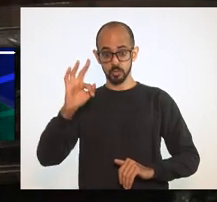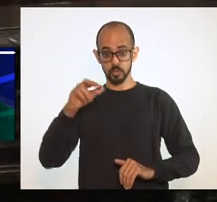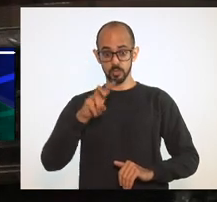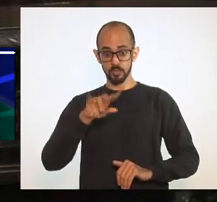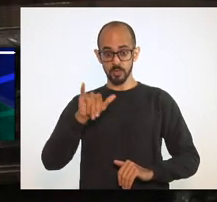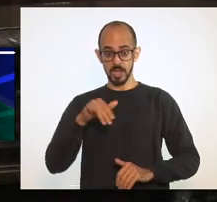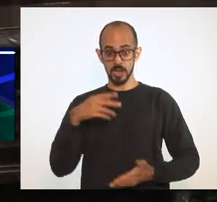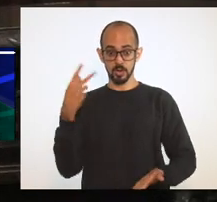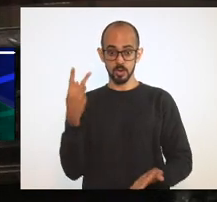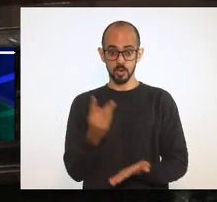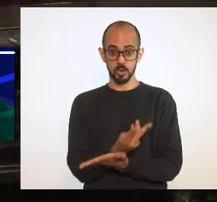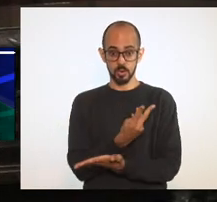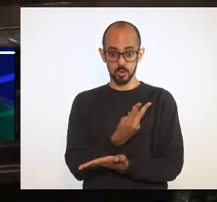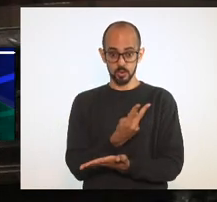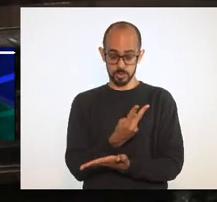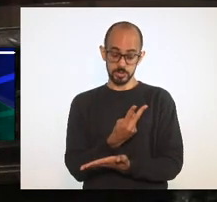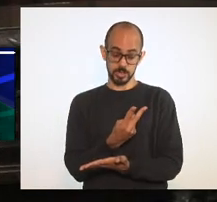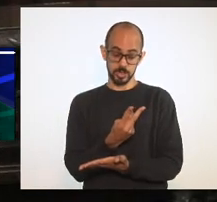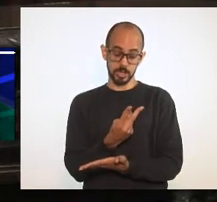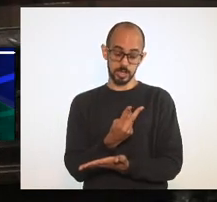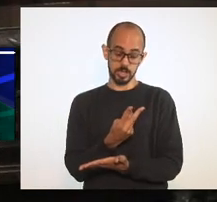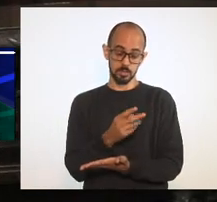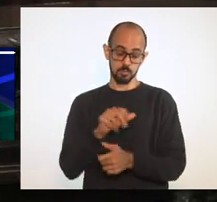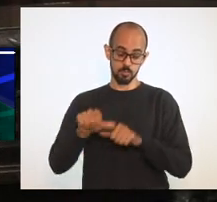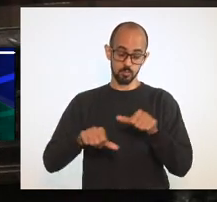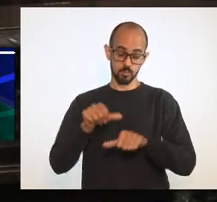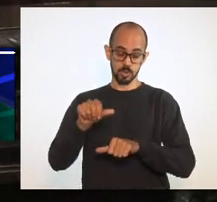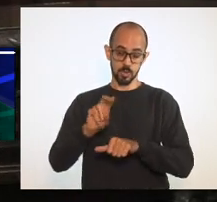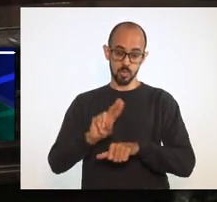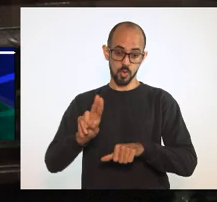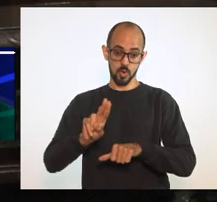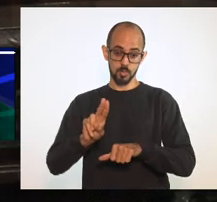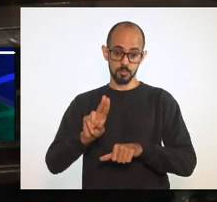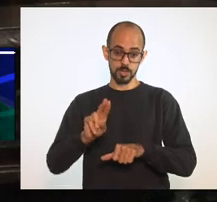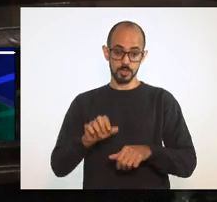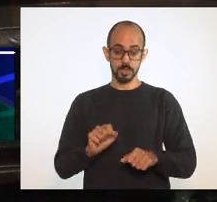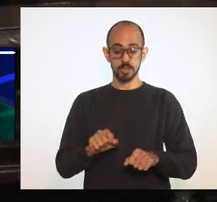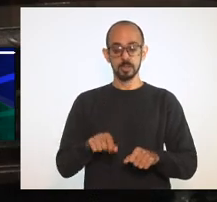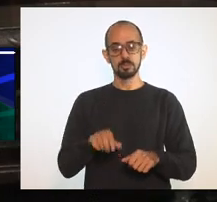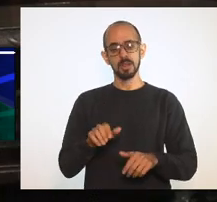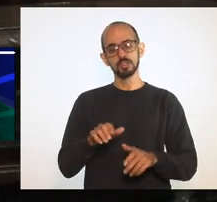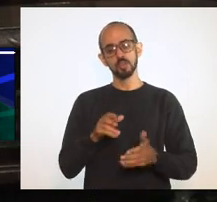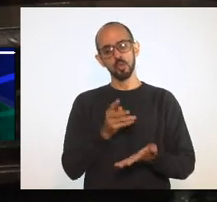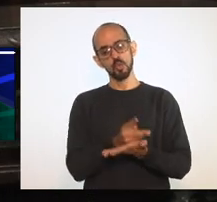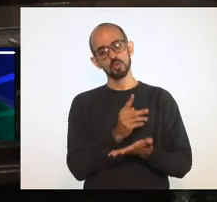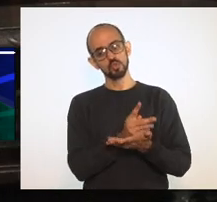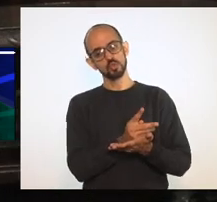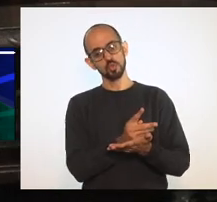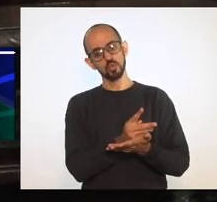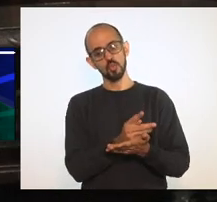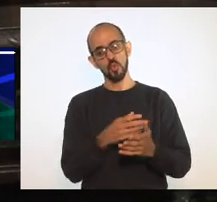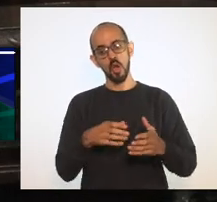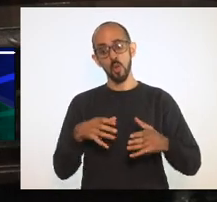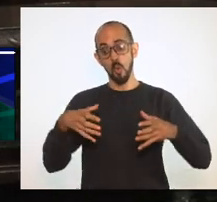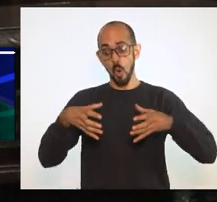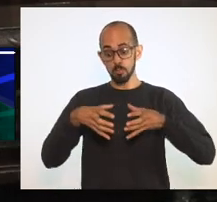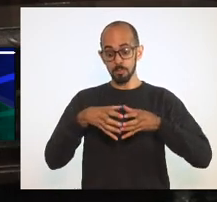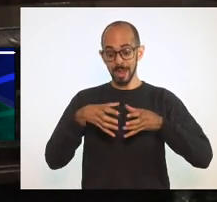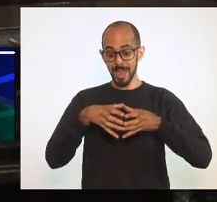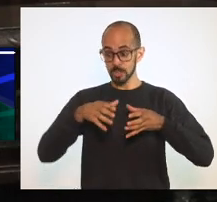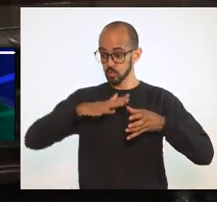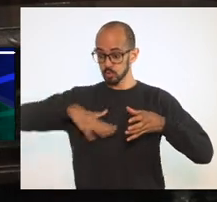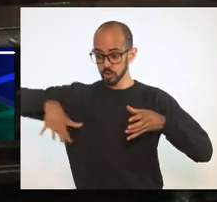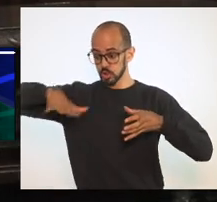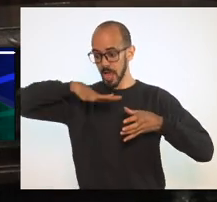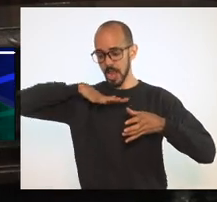Edson Santos, Rei Pelé. E o complexo, como disse Vossa Excelência, continua homenageando Mário Filho, um jornalista que foi importante não só